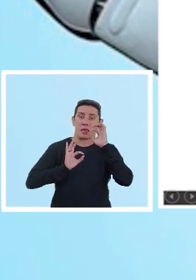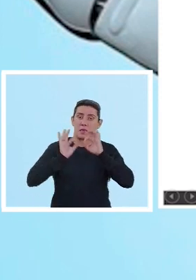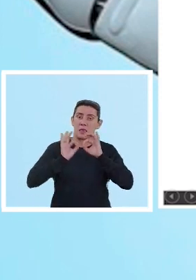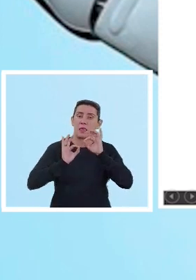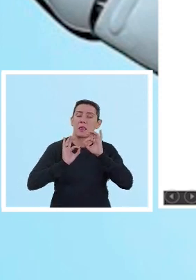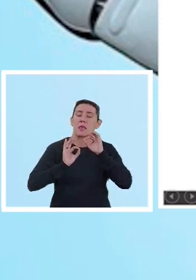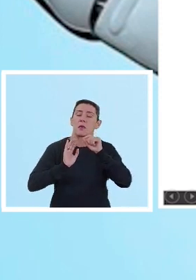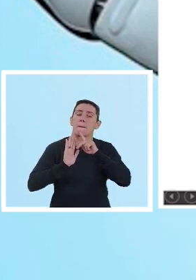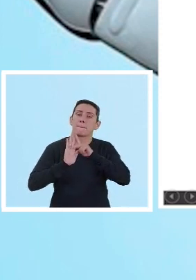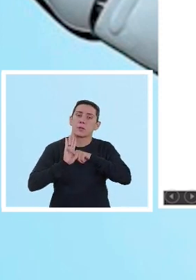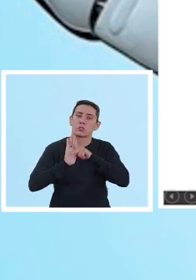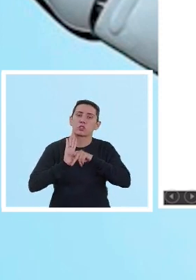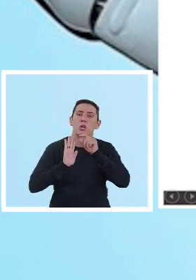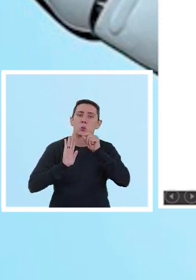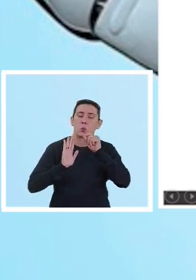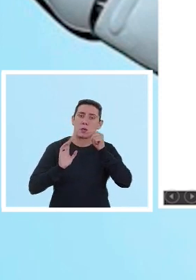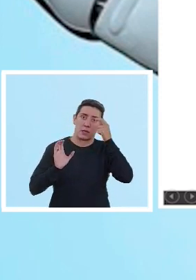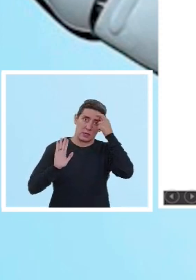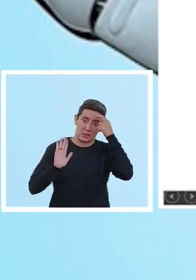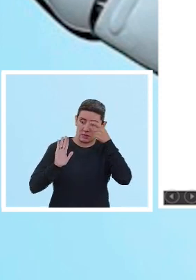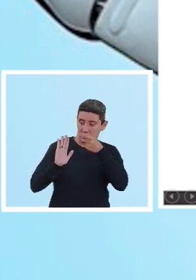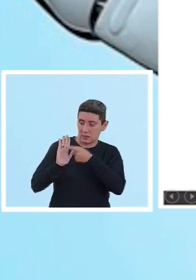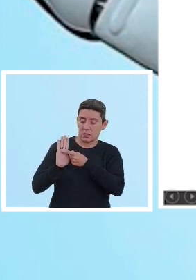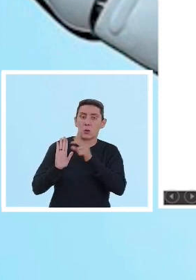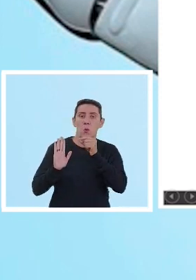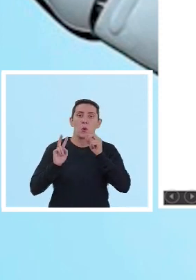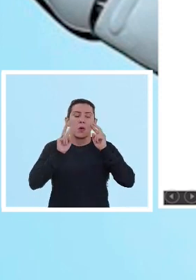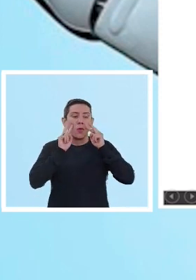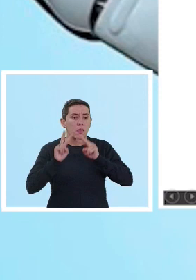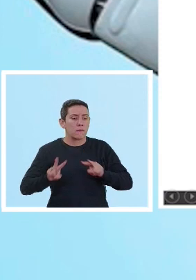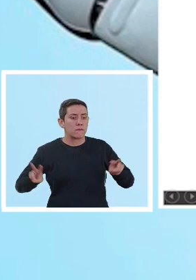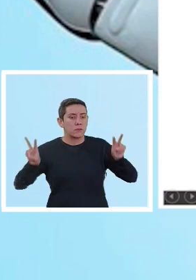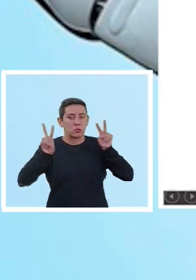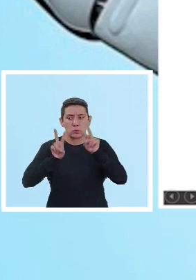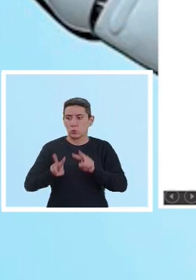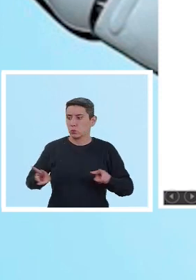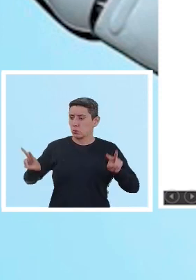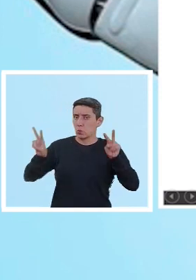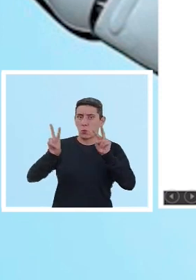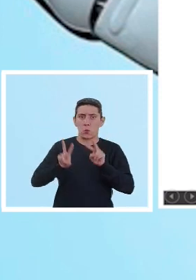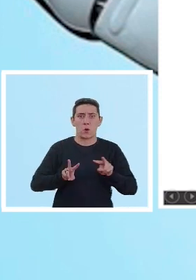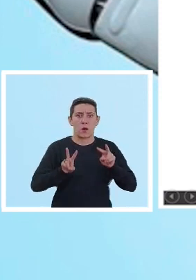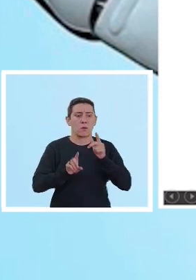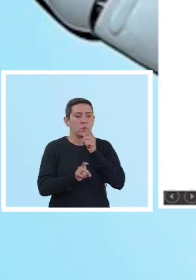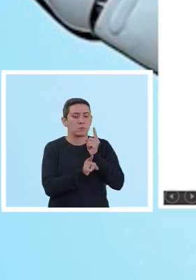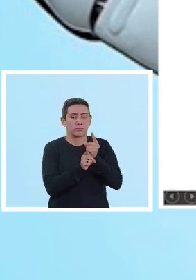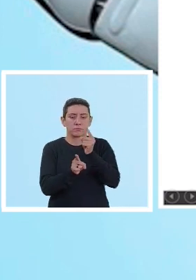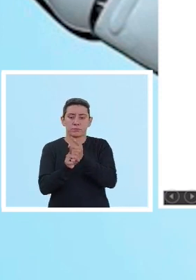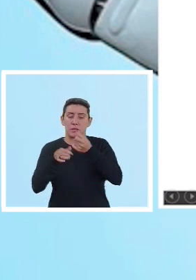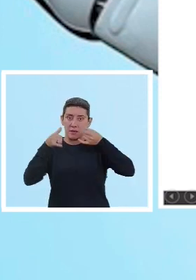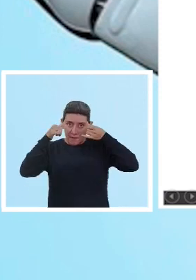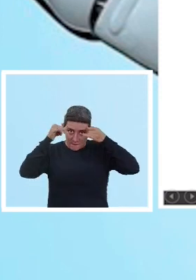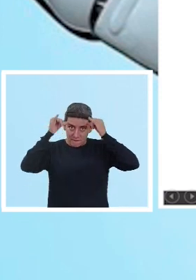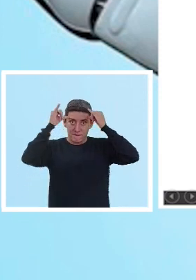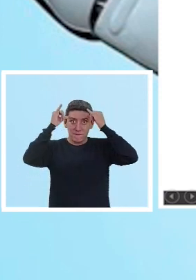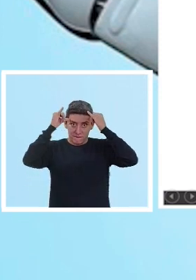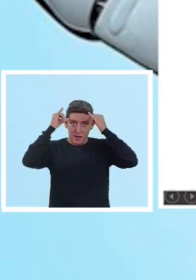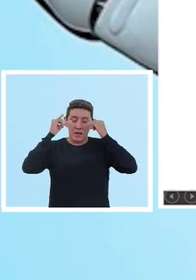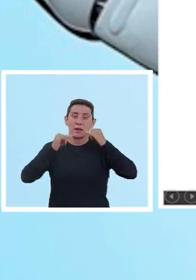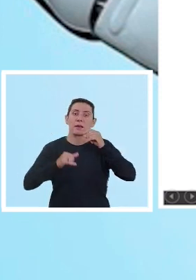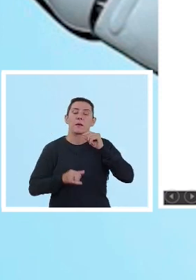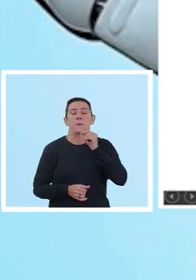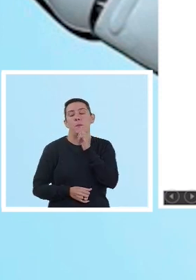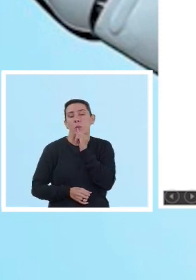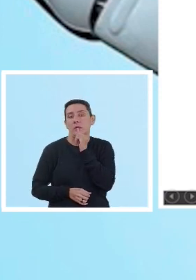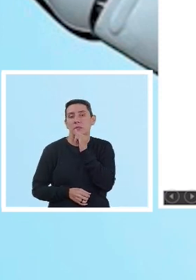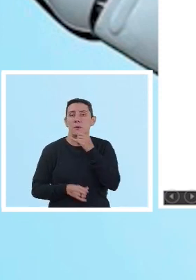reconhecimento de imagens para fazer Justamente a identificação de vacas vamos dizer na que estejam no cio